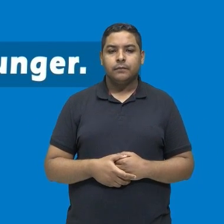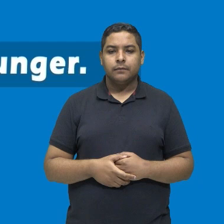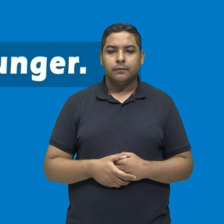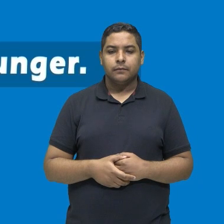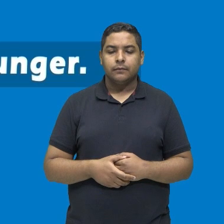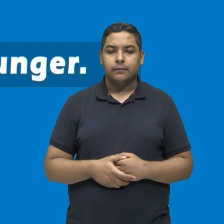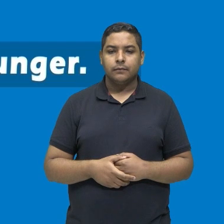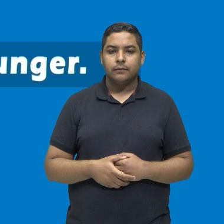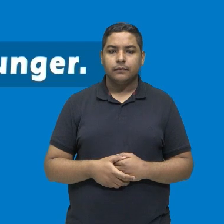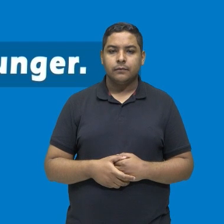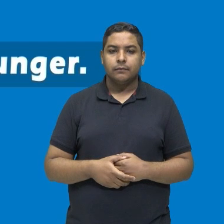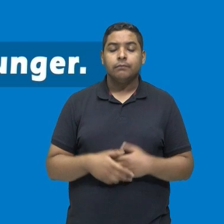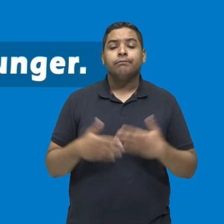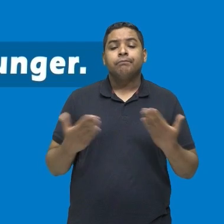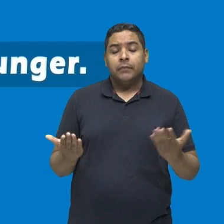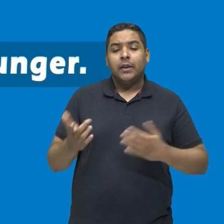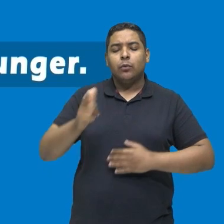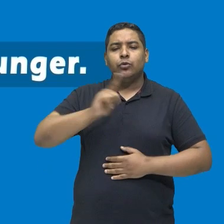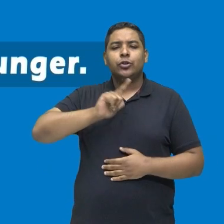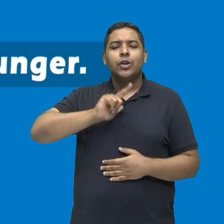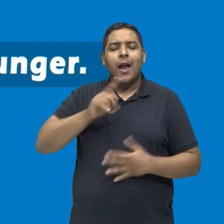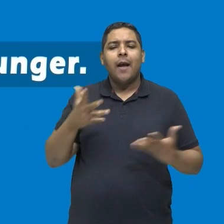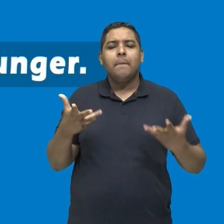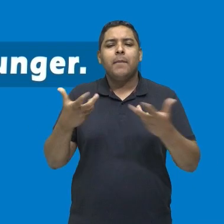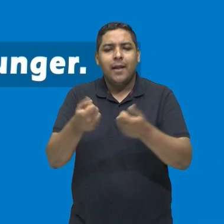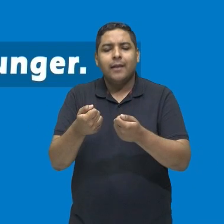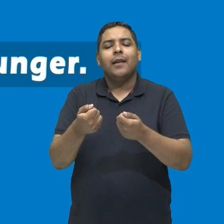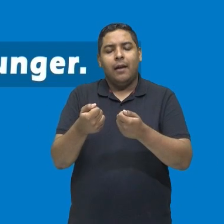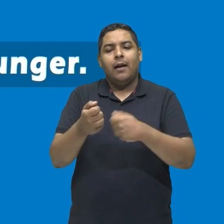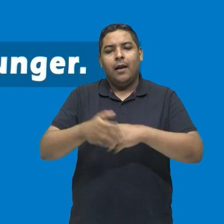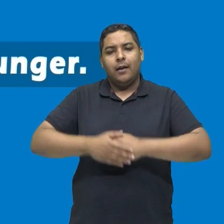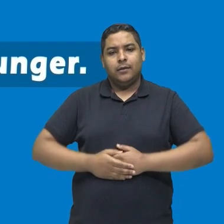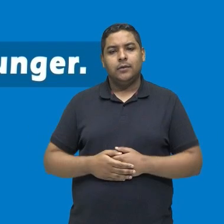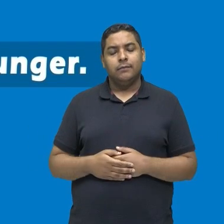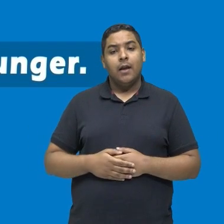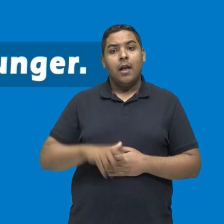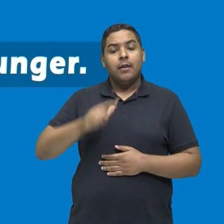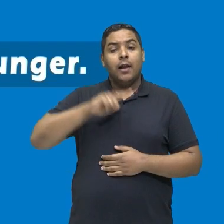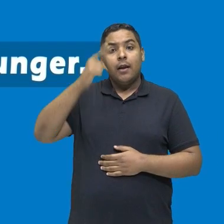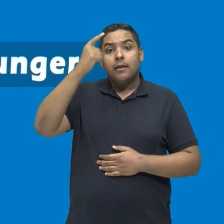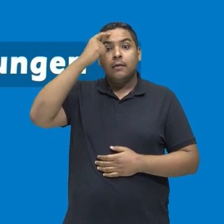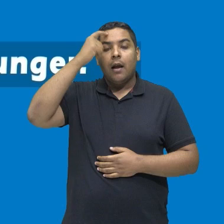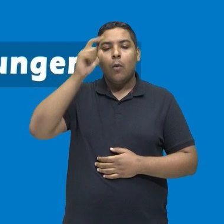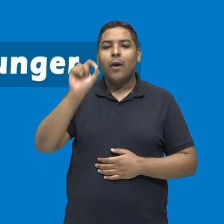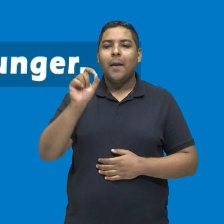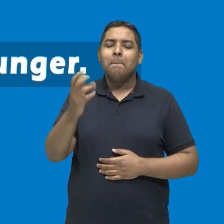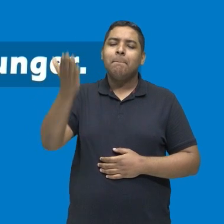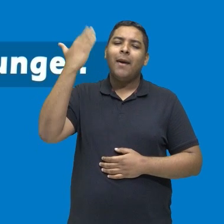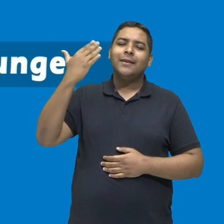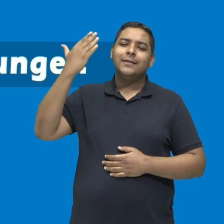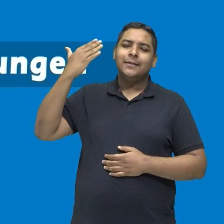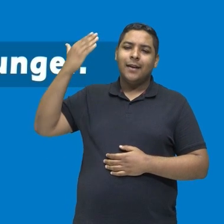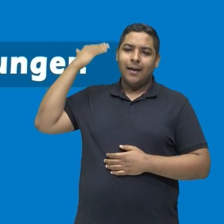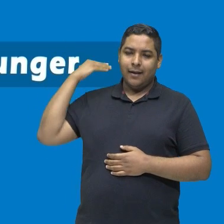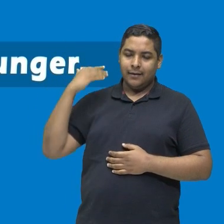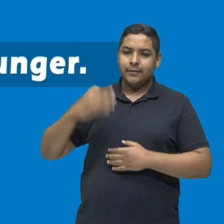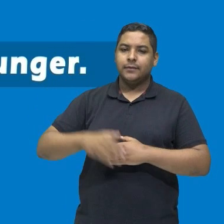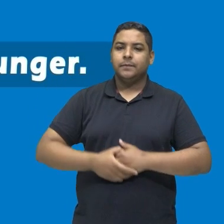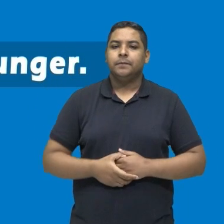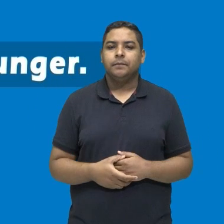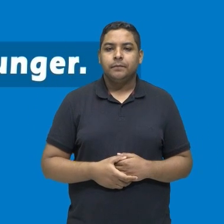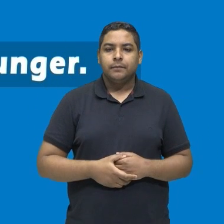was younger. Então, eu tinha essa habilidade. Repare que ele passa a ideia também de passado, Eu tinha essa habilidade.